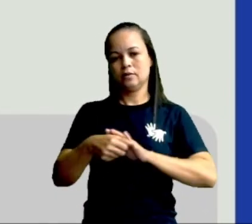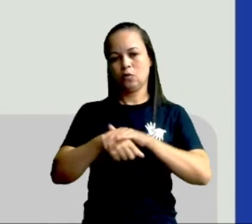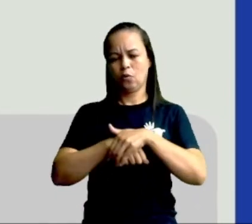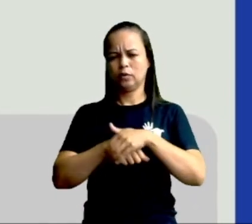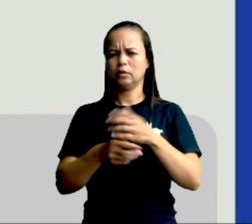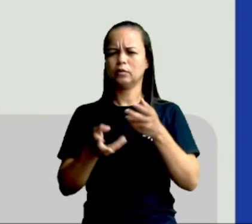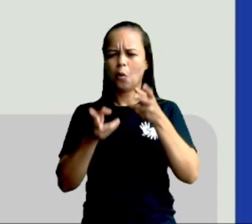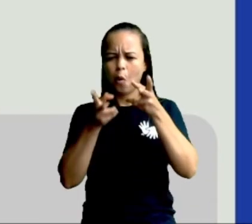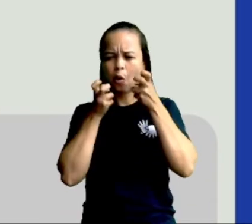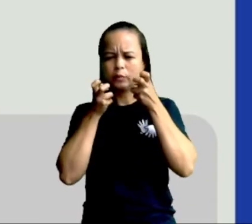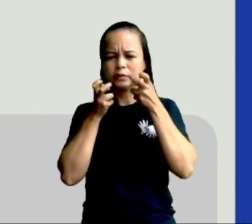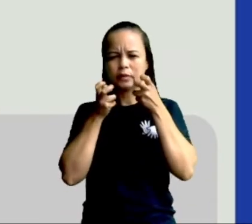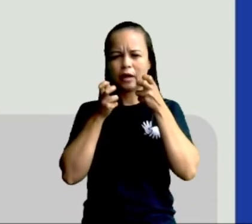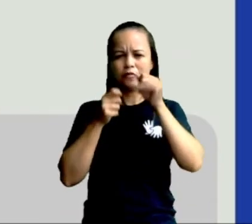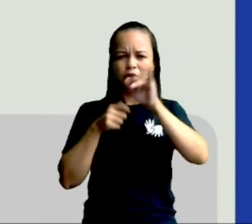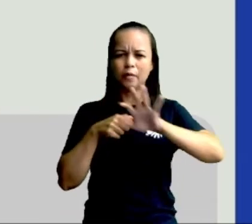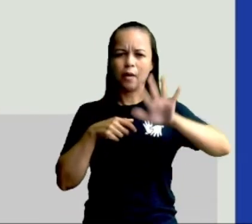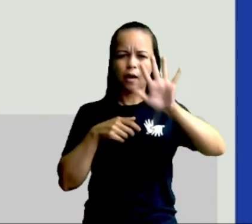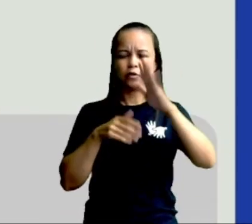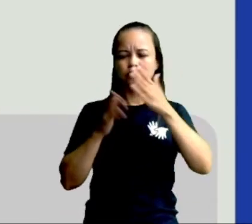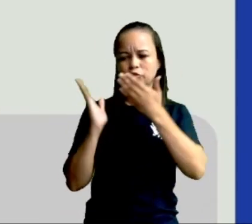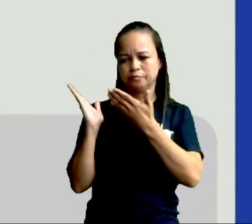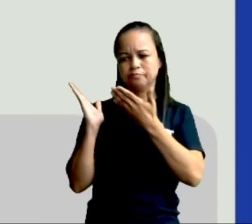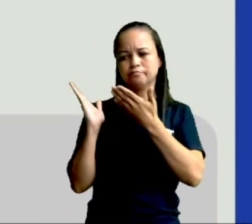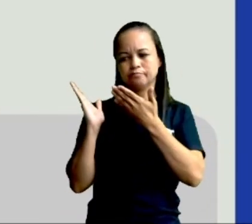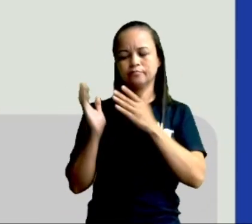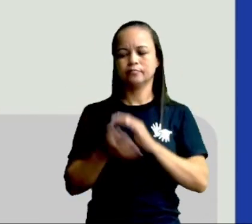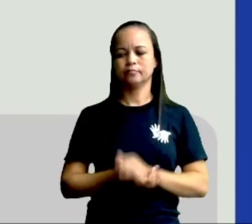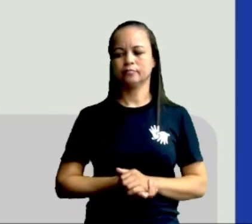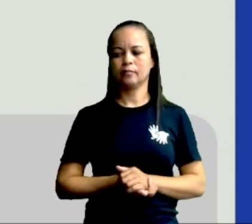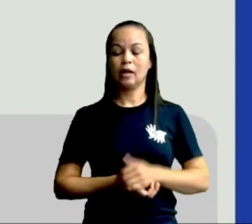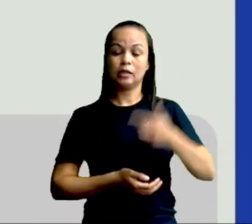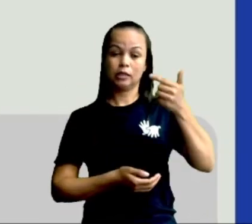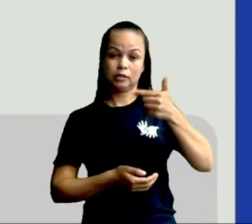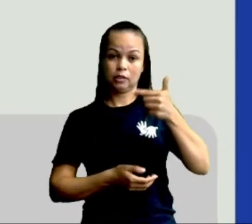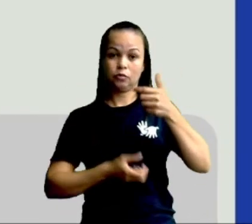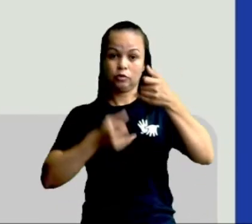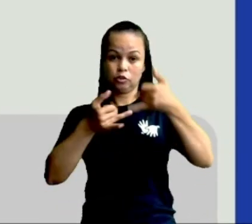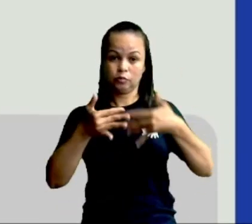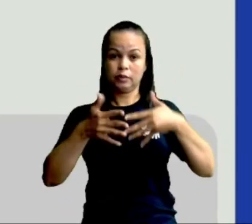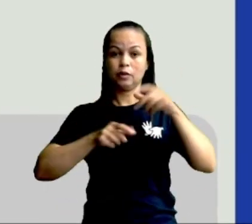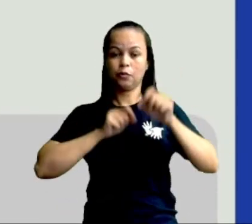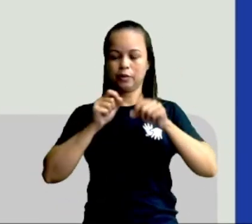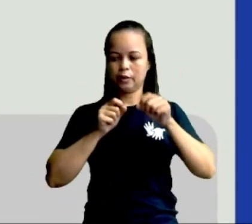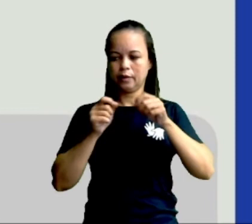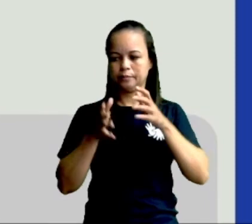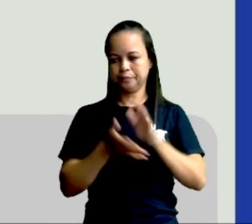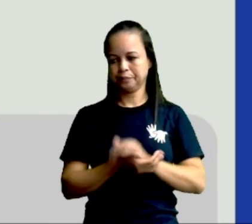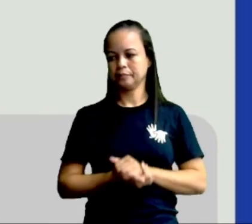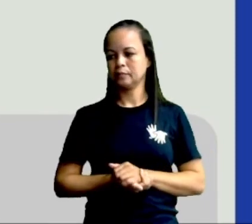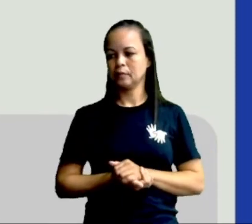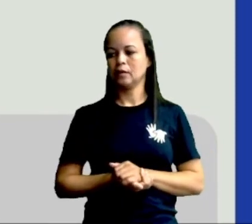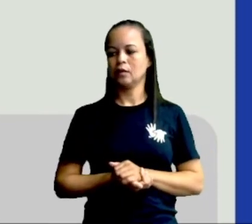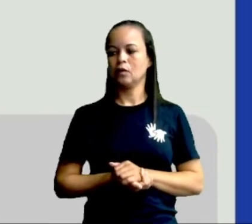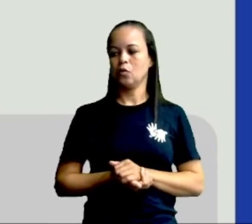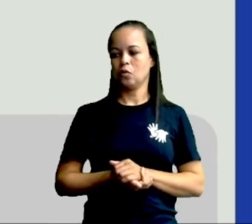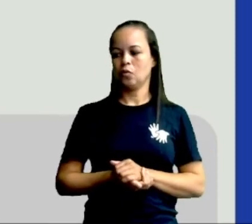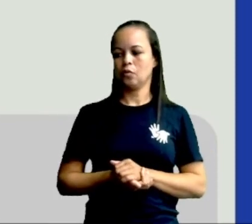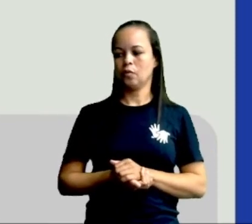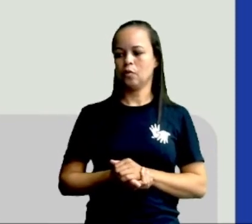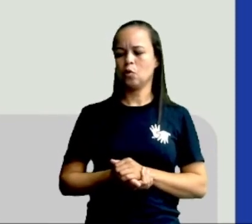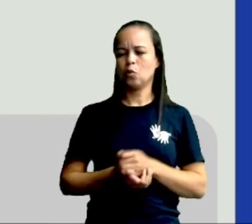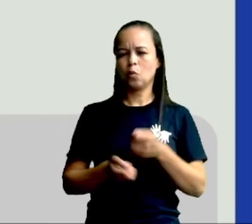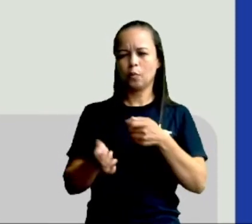palavrinha aí que vai ser a palavra-chave. Já a segunda, ela diz assim, the purpose of the text is to. Ou seja,